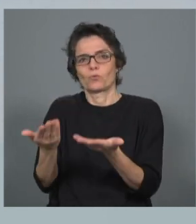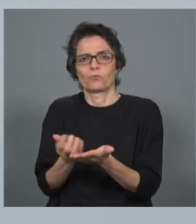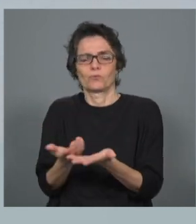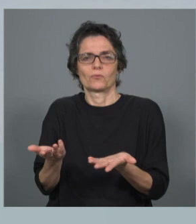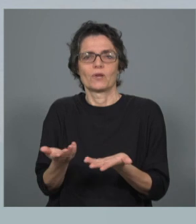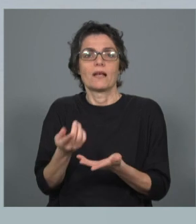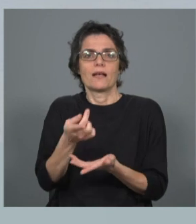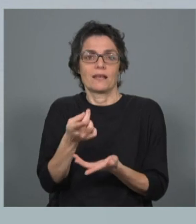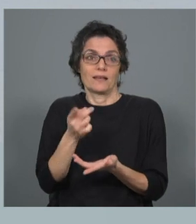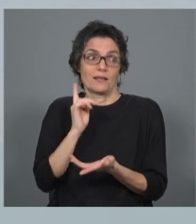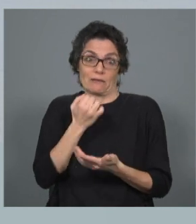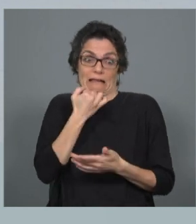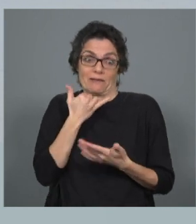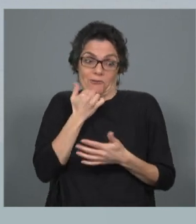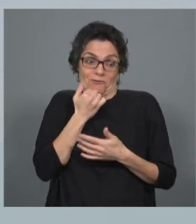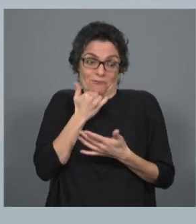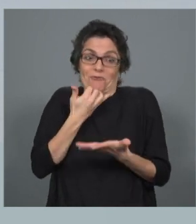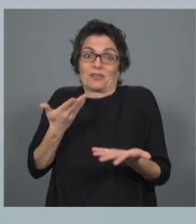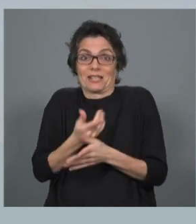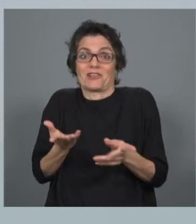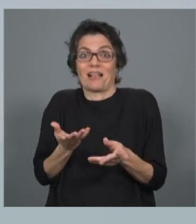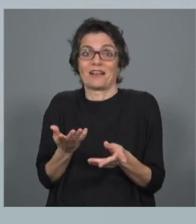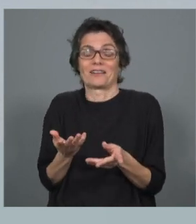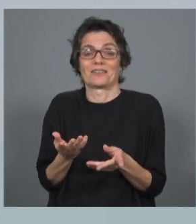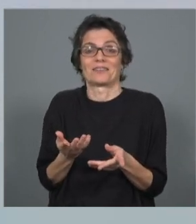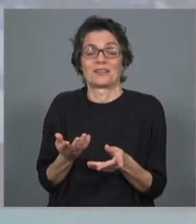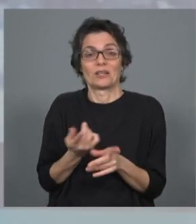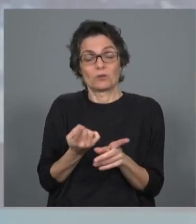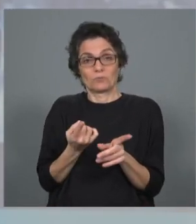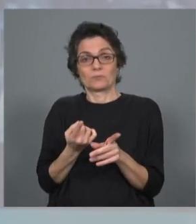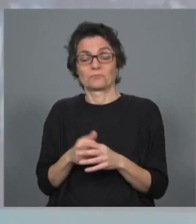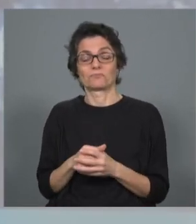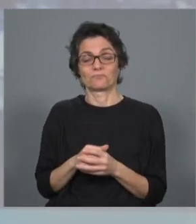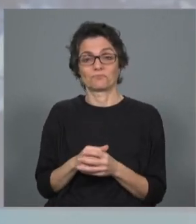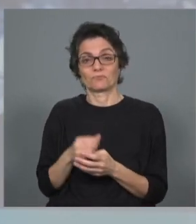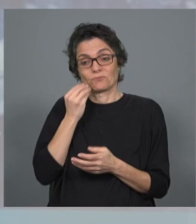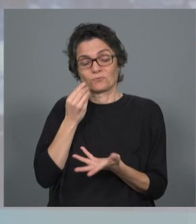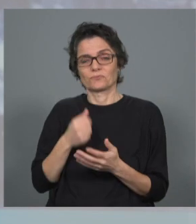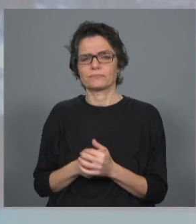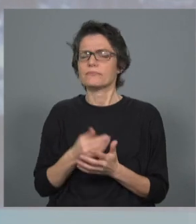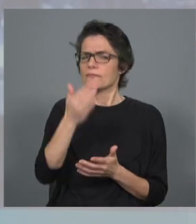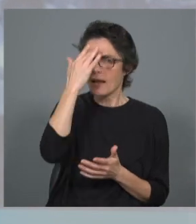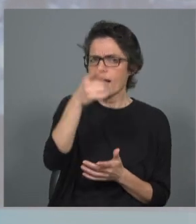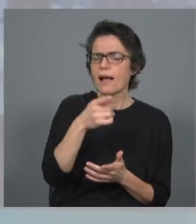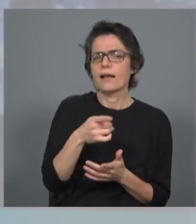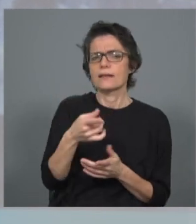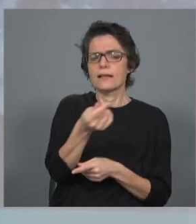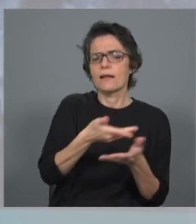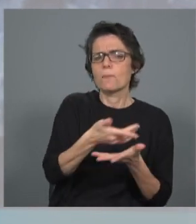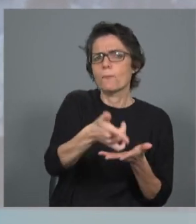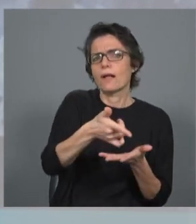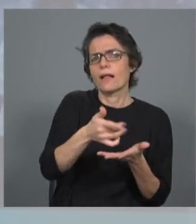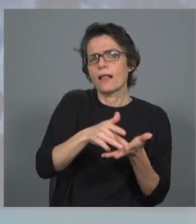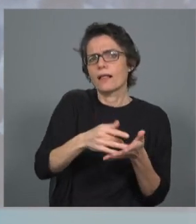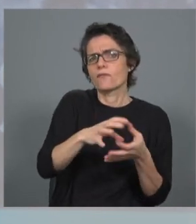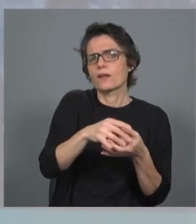fico contente que as coisas sejam assim, de facto. Mas este mercado livreiro, chamemos-lhe assim, na sua opinião, é um mercado